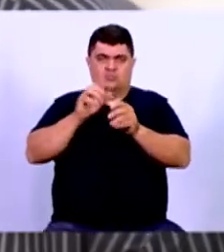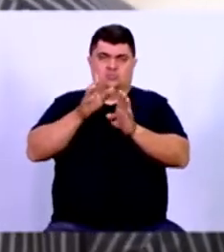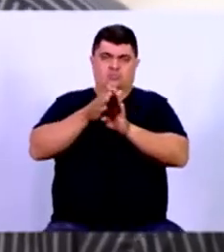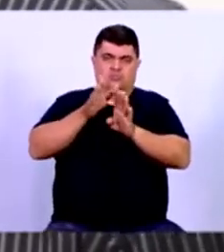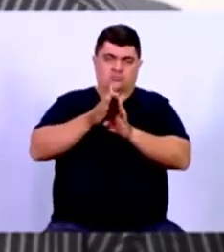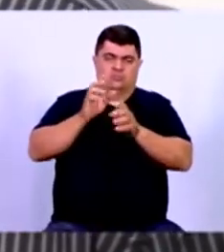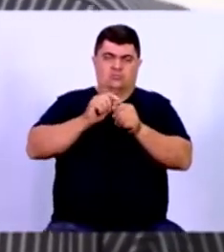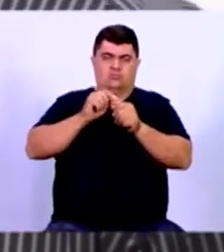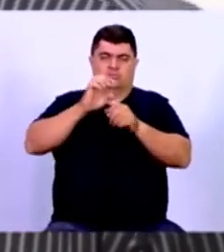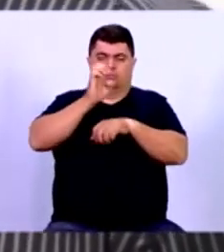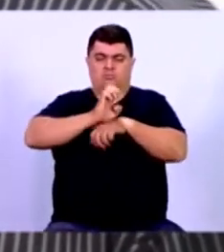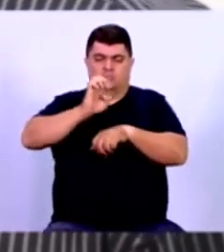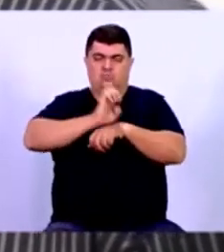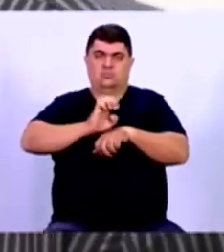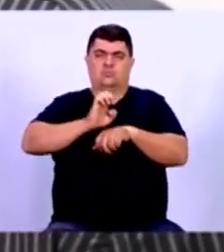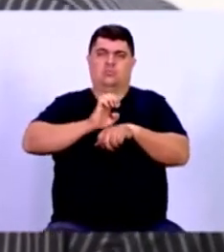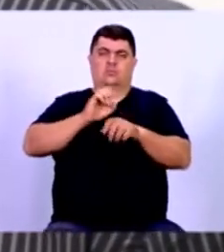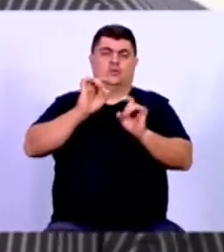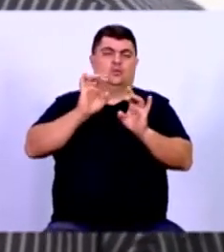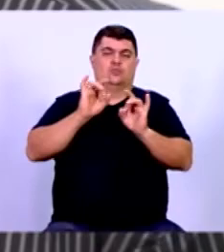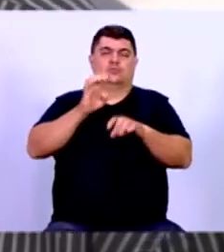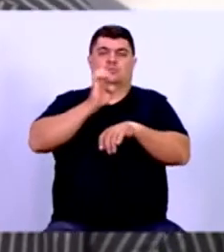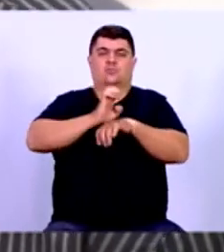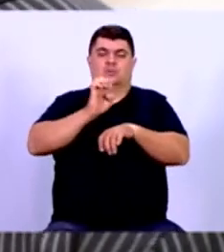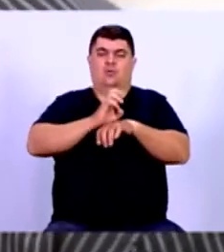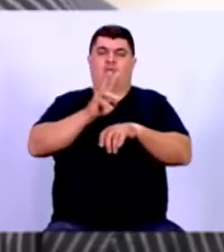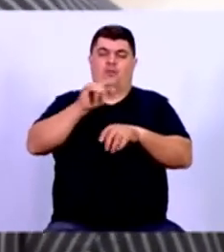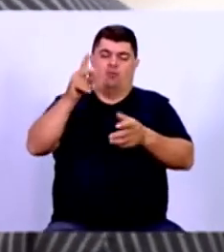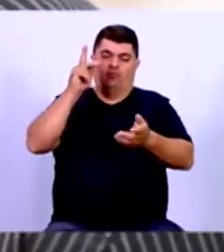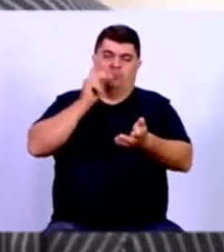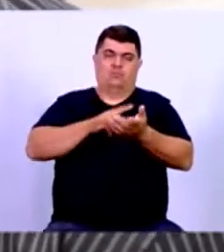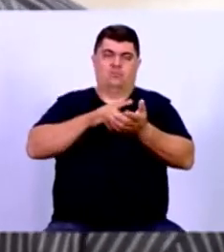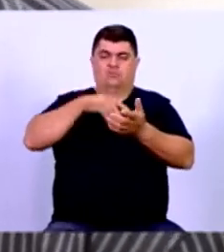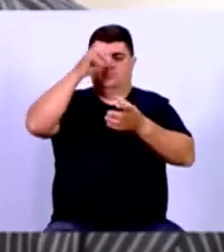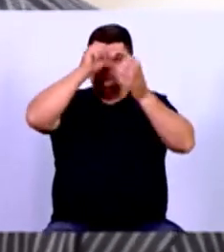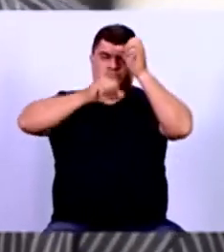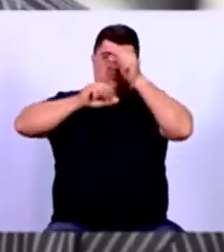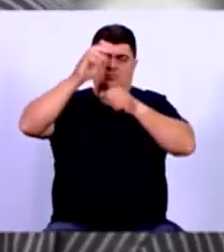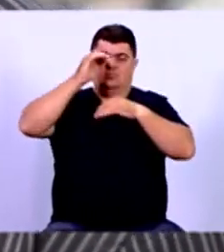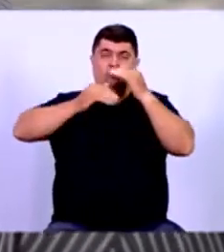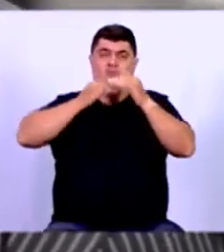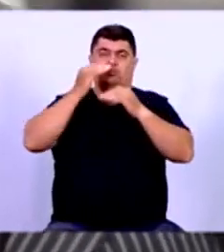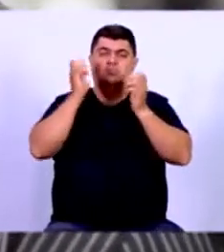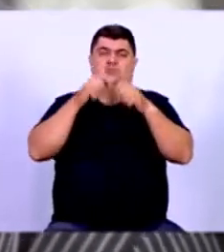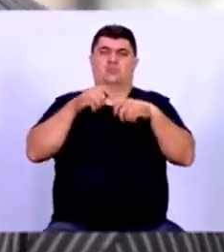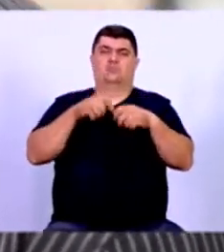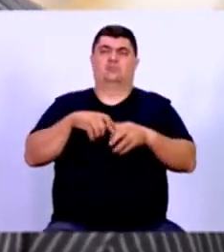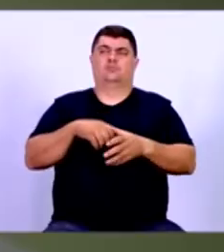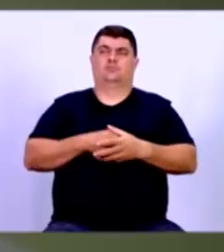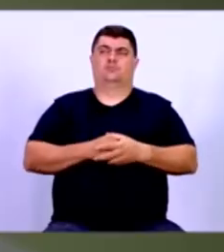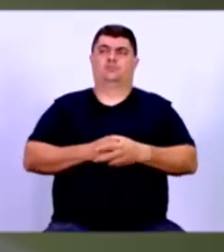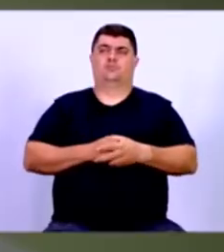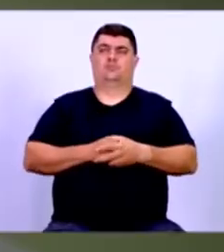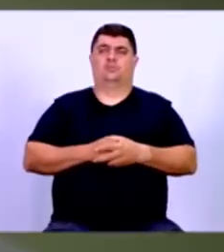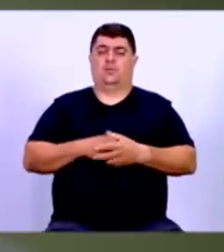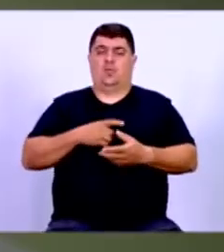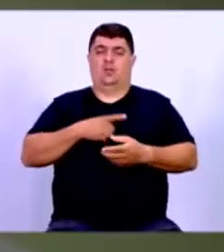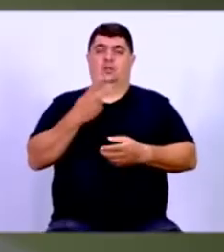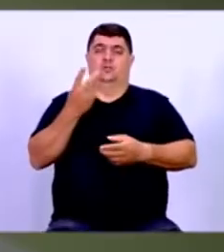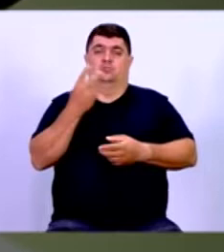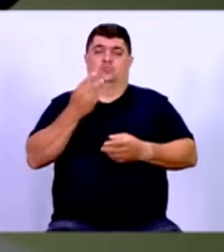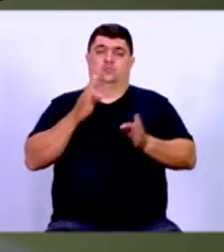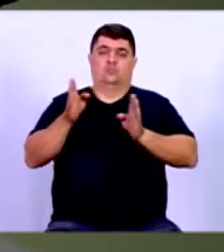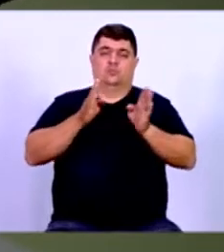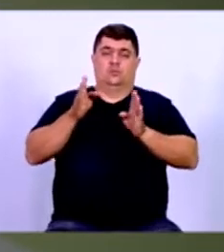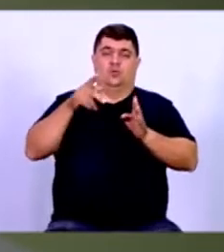caso, porque é só com estágio que você vai aprender um pouco mais sobre a sua área, entendeu? Há 2 instituições